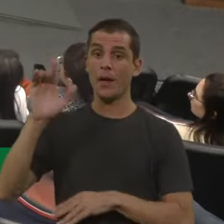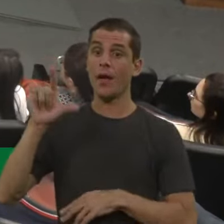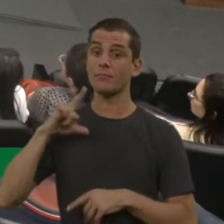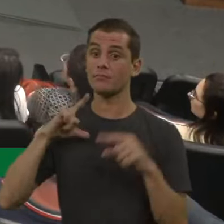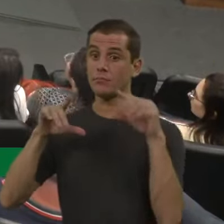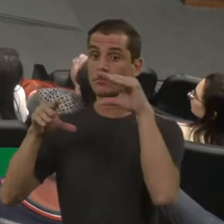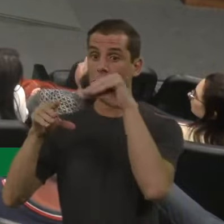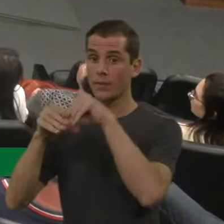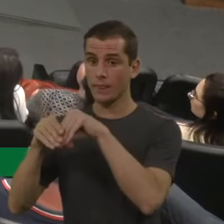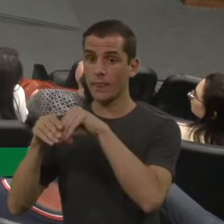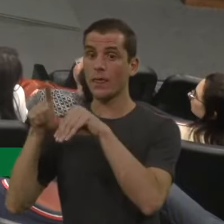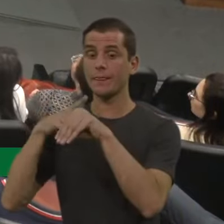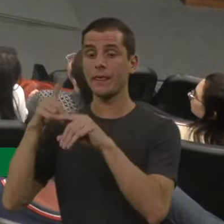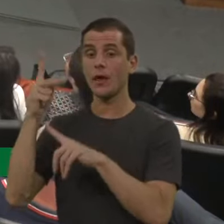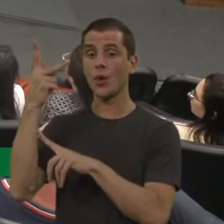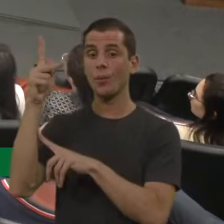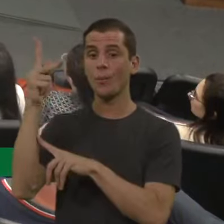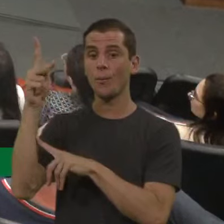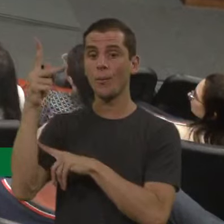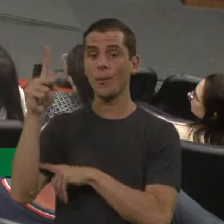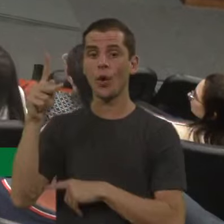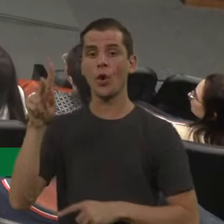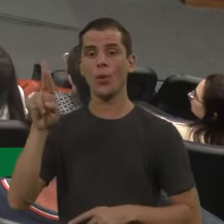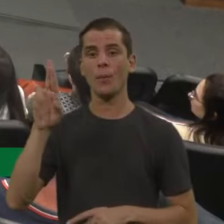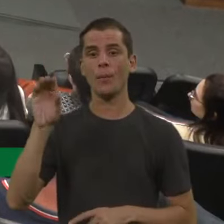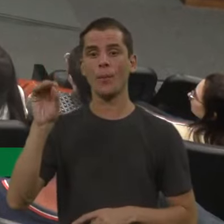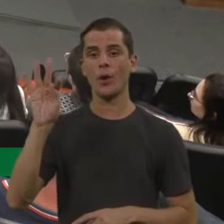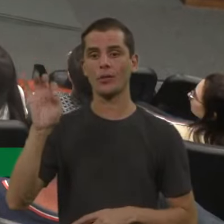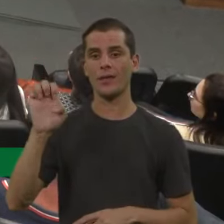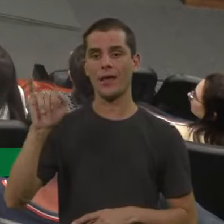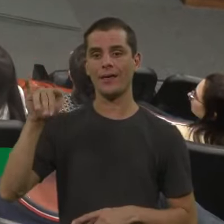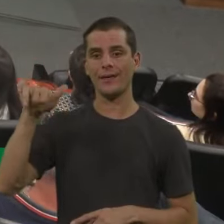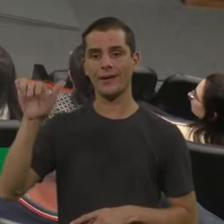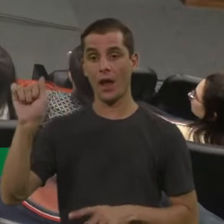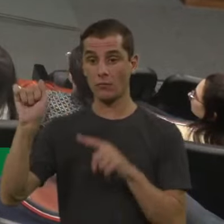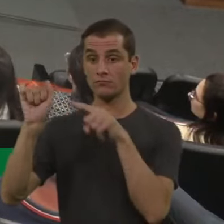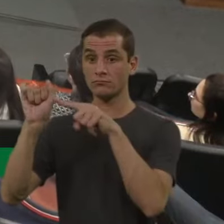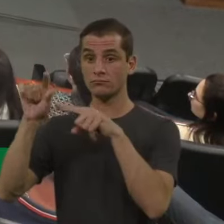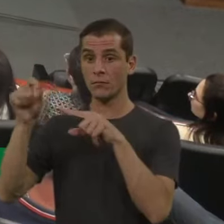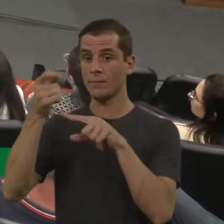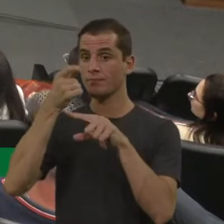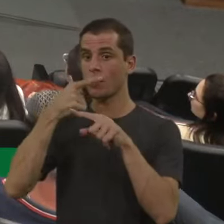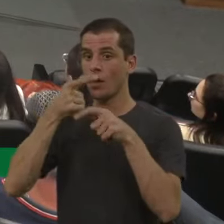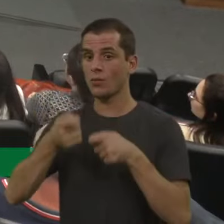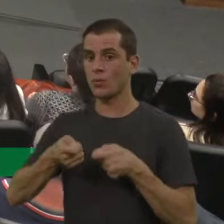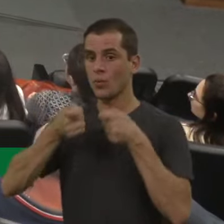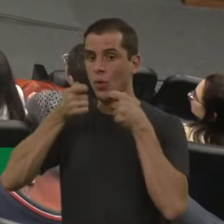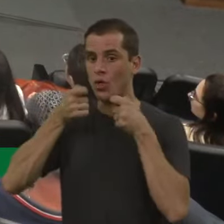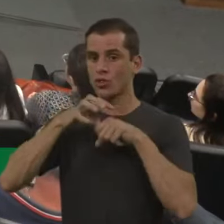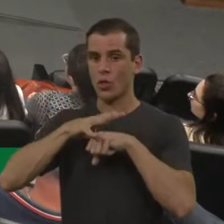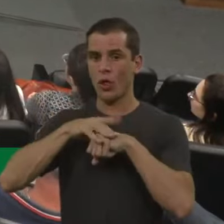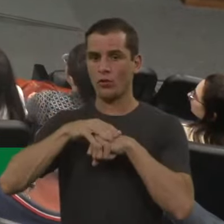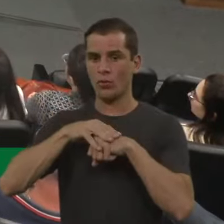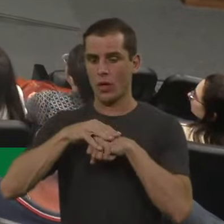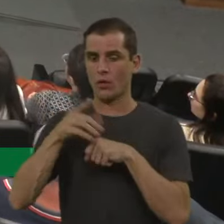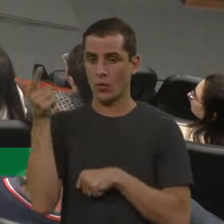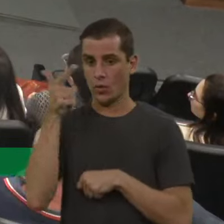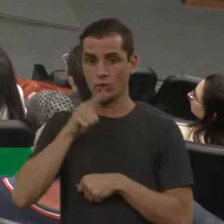deficitária no paciente com angedema hereditário. Então, usando o plasma, ajuda a controlar aquela crise. Se não,